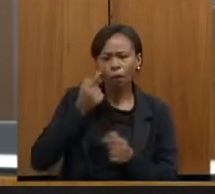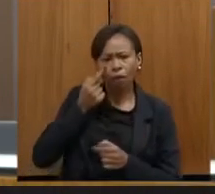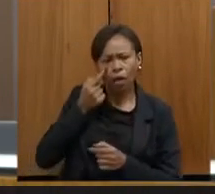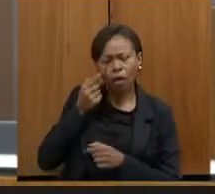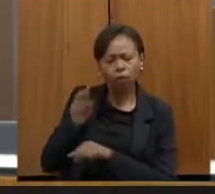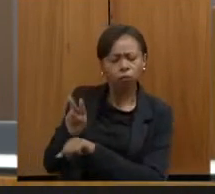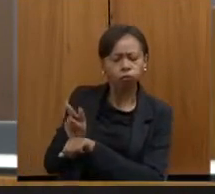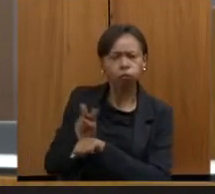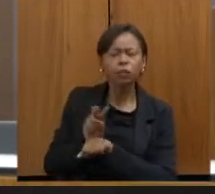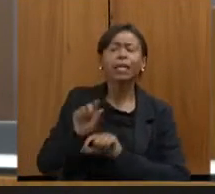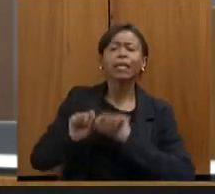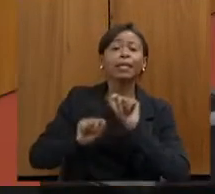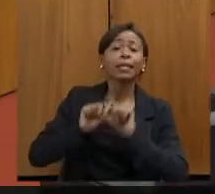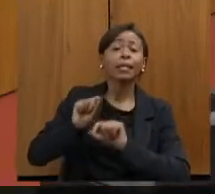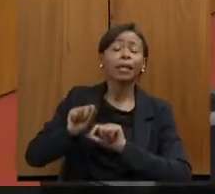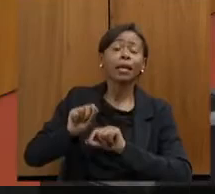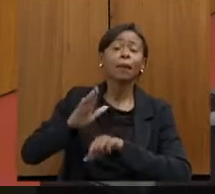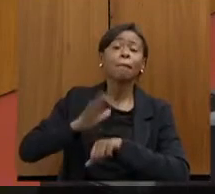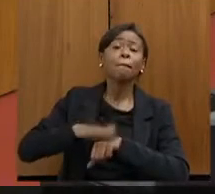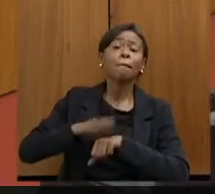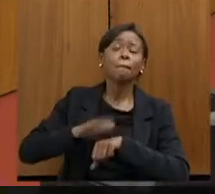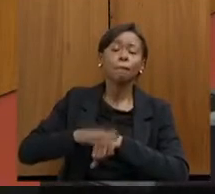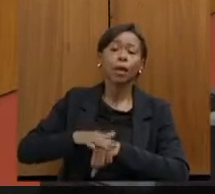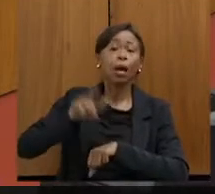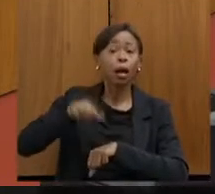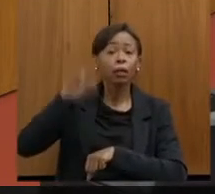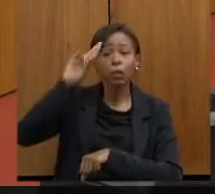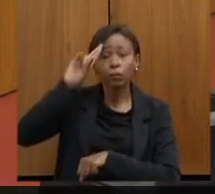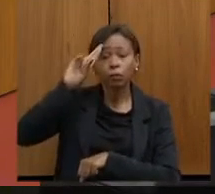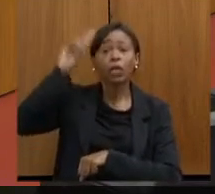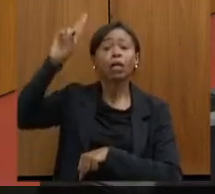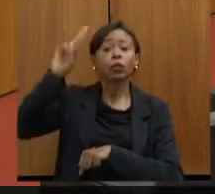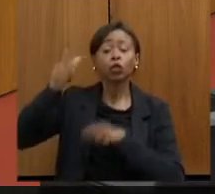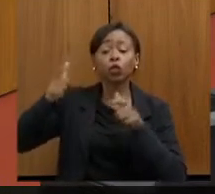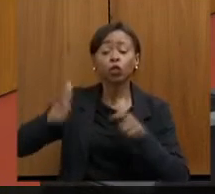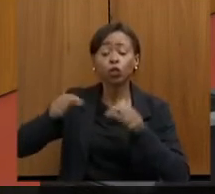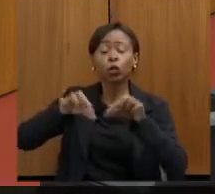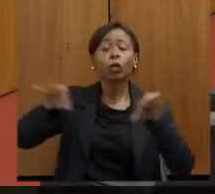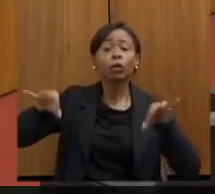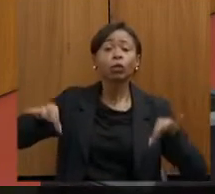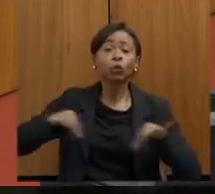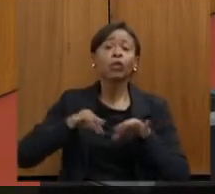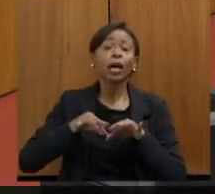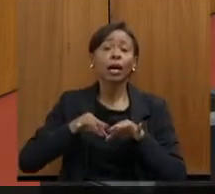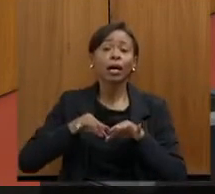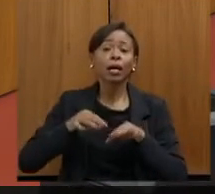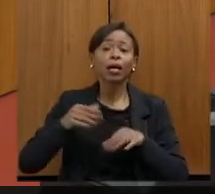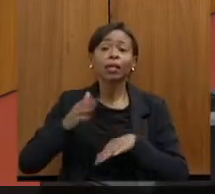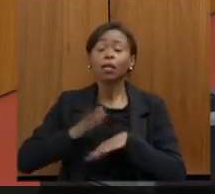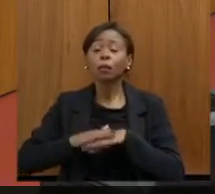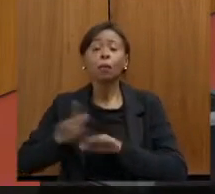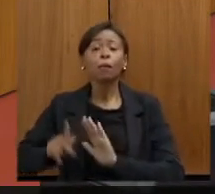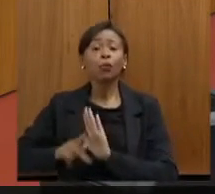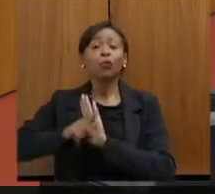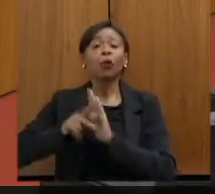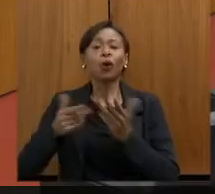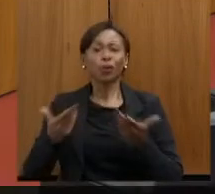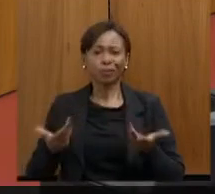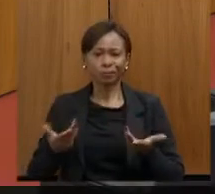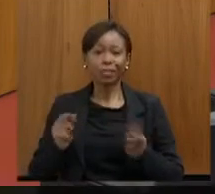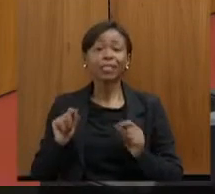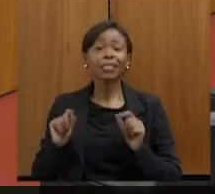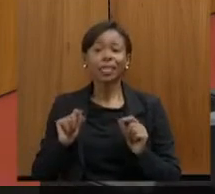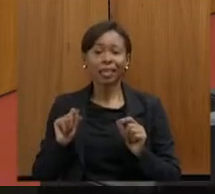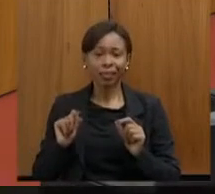os proprietários das áreas que, hoje, aquelas pessoas ali exercem posse. E nós temos, então, ali